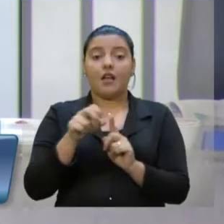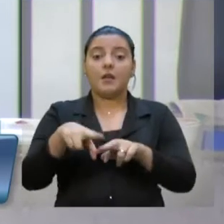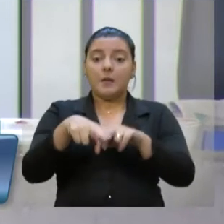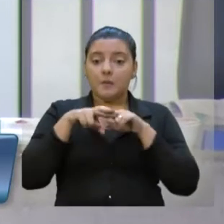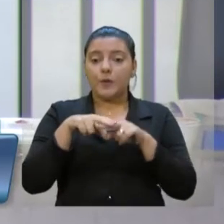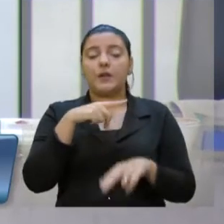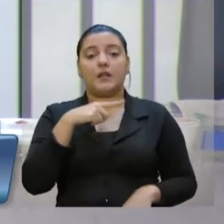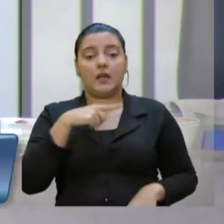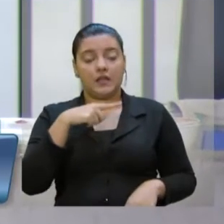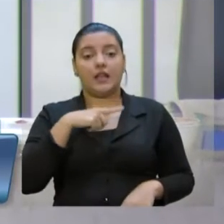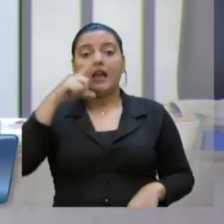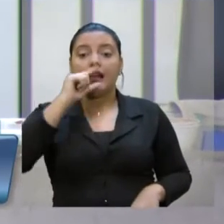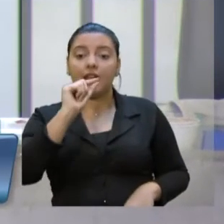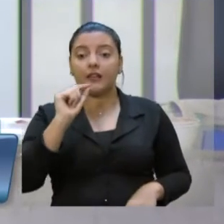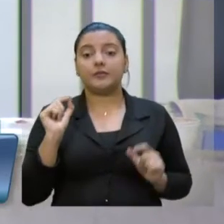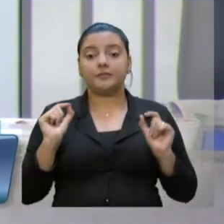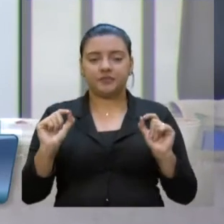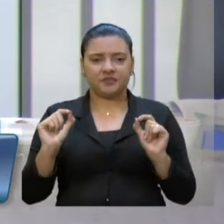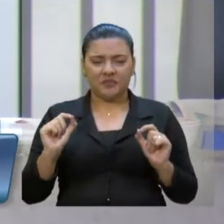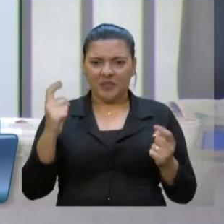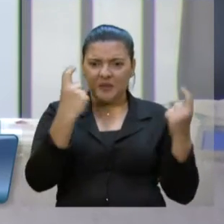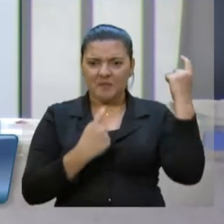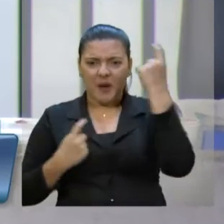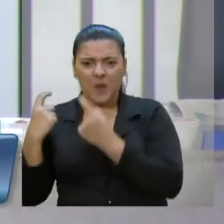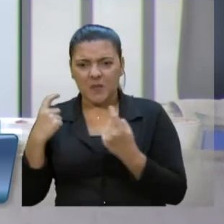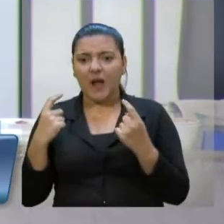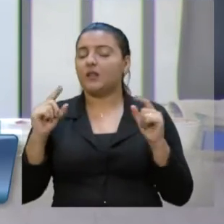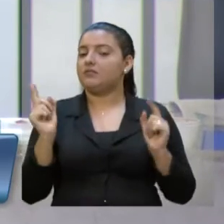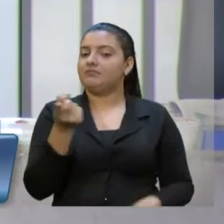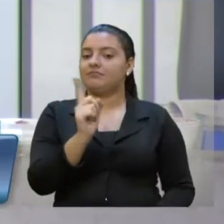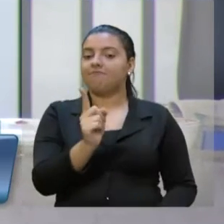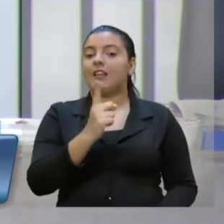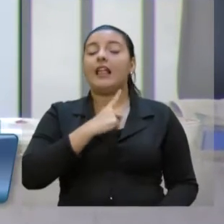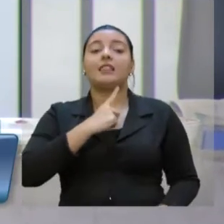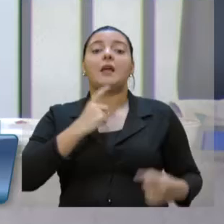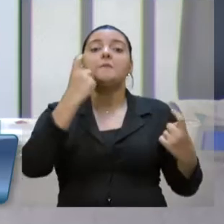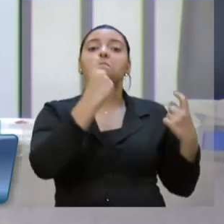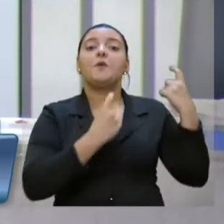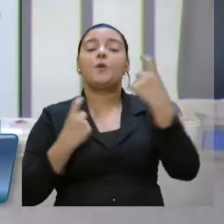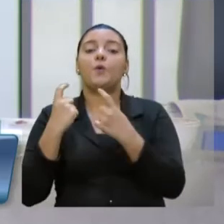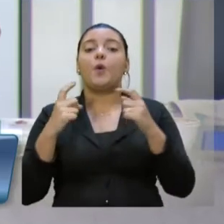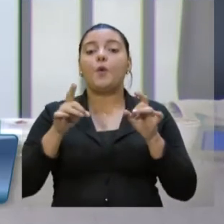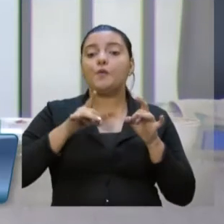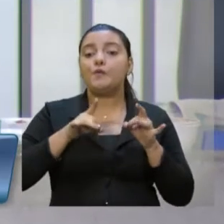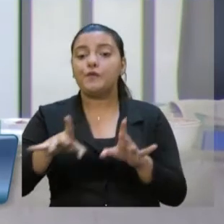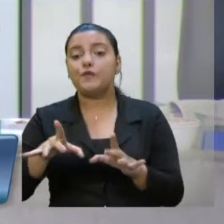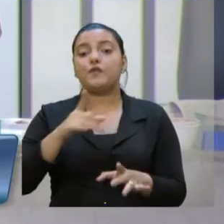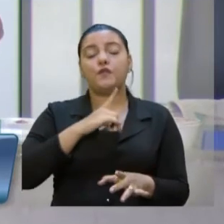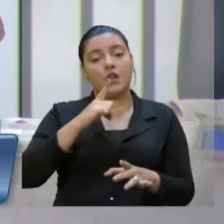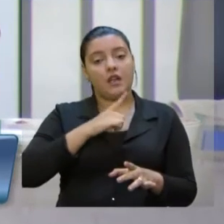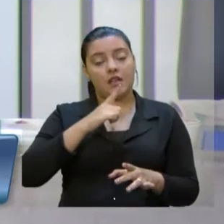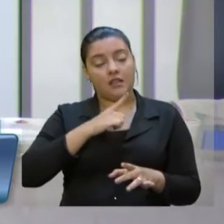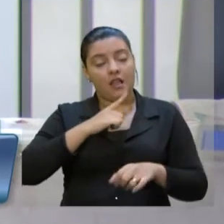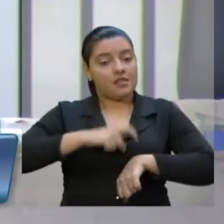os grandes produtores, deputado Renato Rosendo, não estão preocupados com isso, não. Eles estão preocupados na venda do que ele está